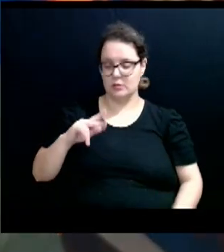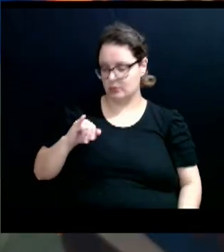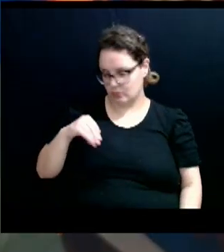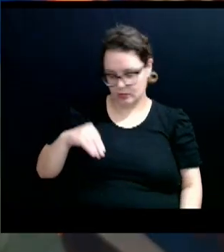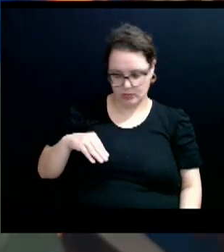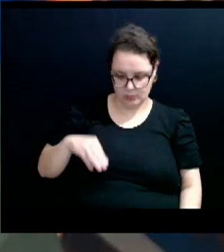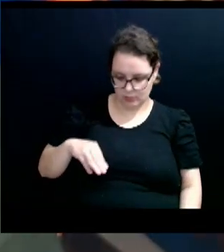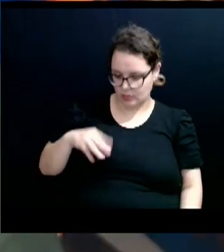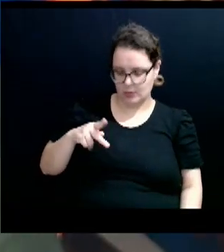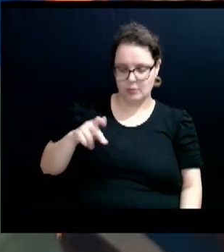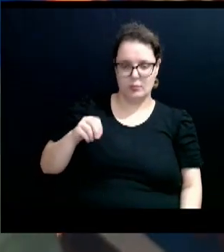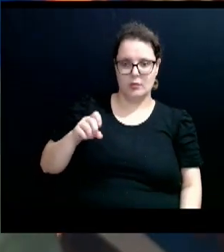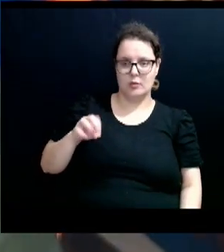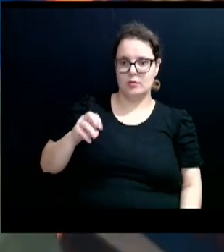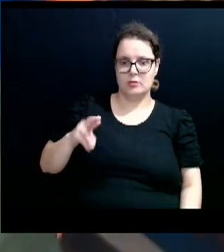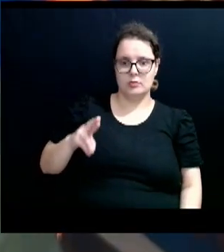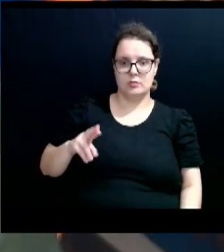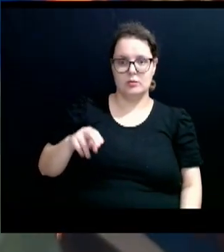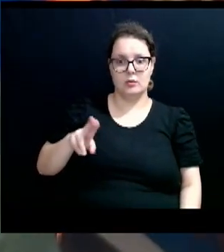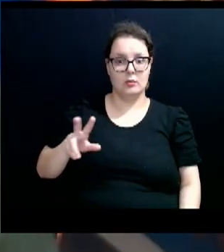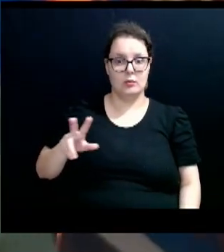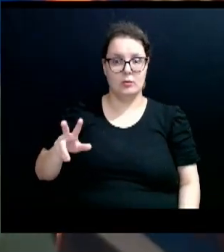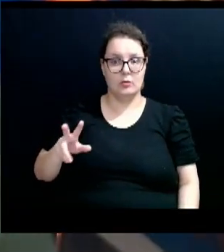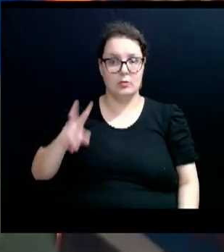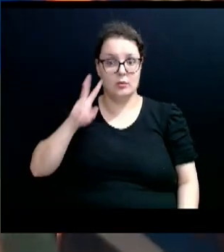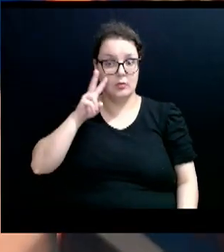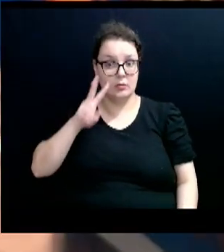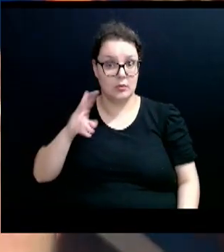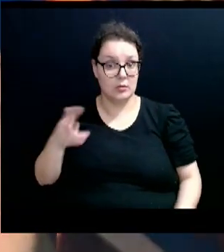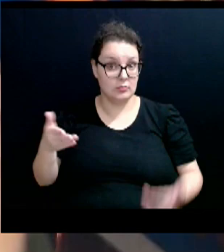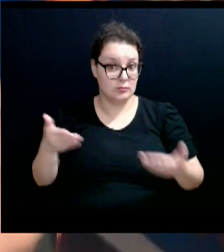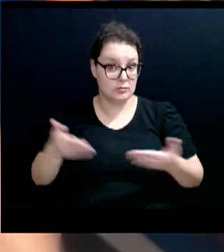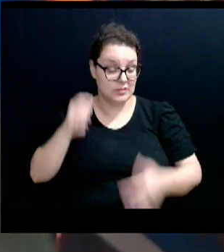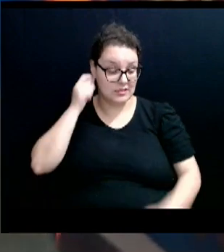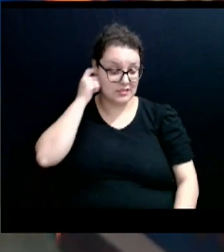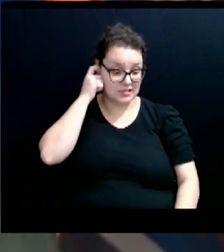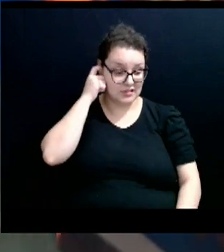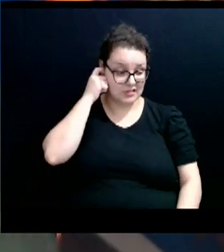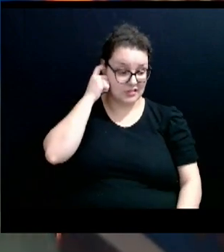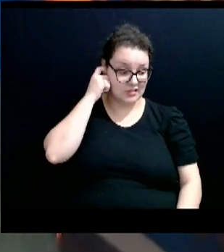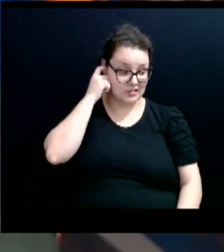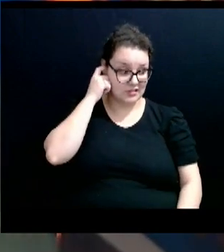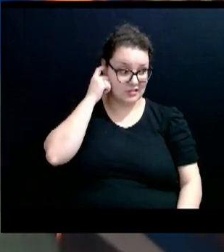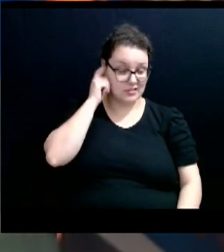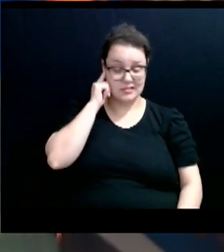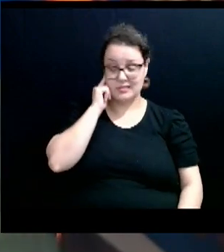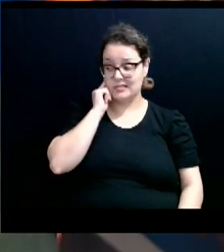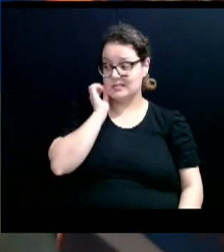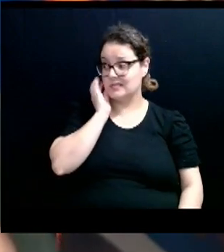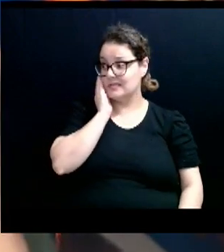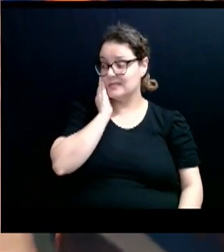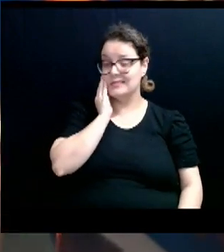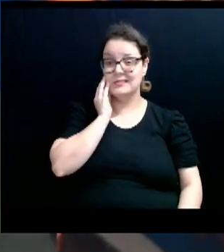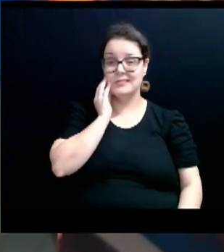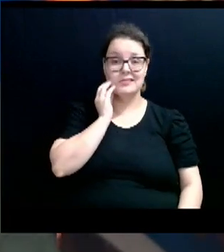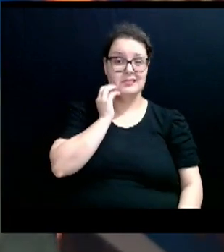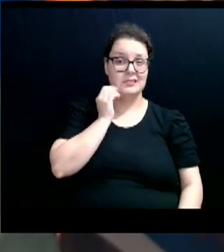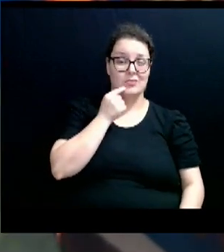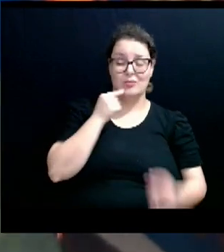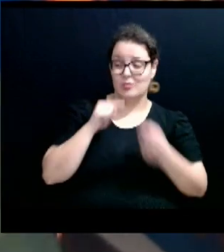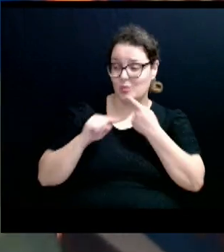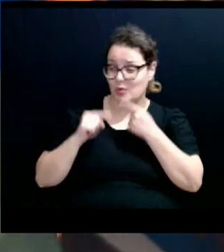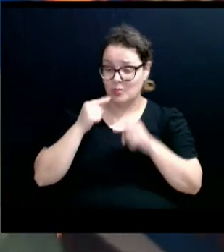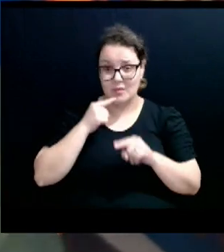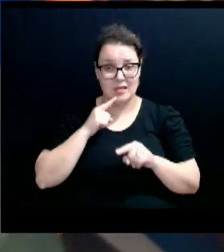gente está ali olhando para o presente, muitas vezes com um tom muito autocrítico, dependendo de